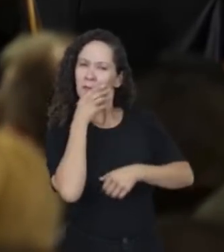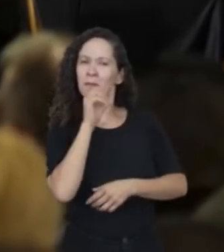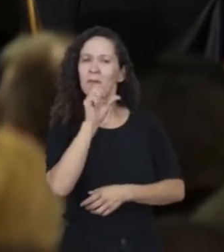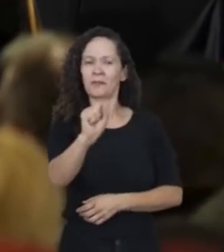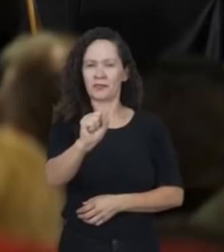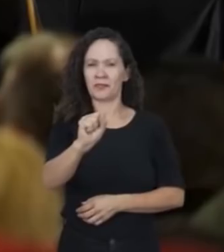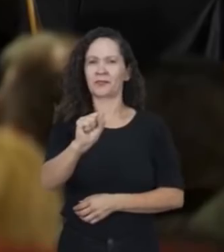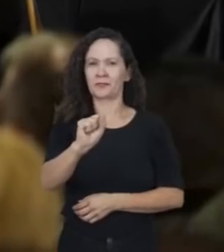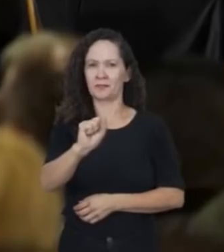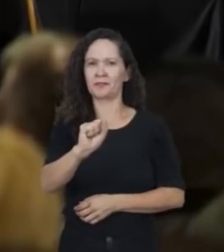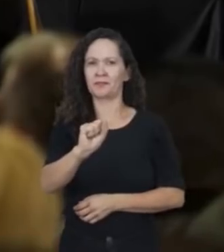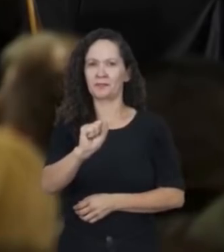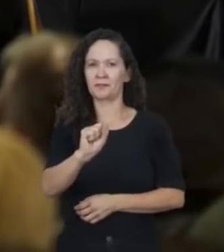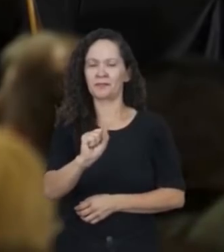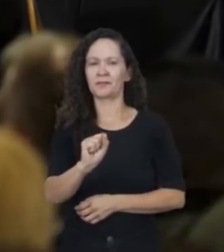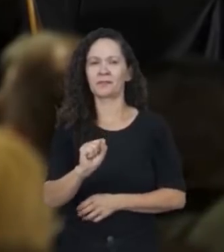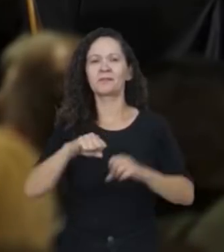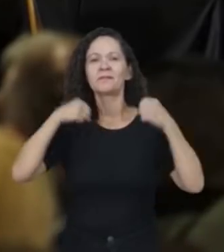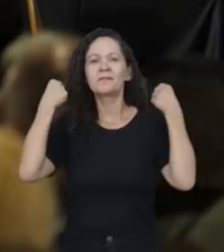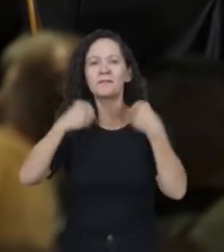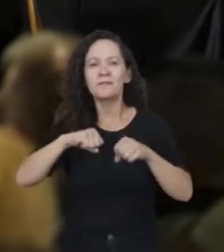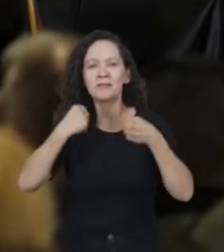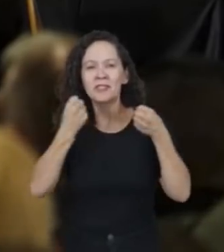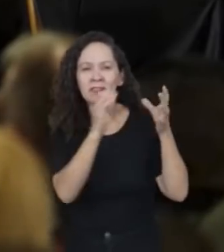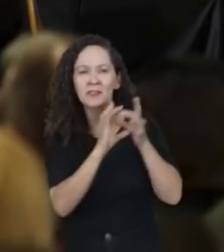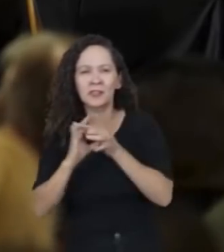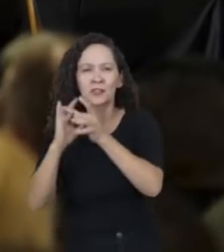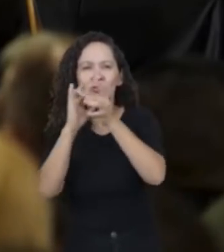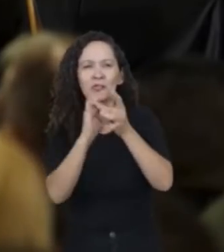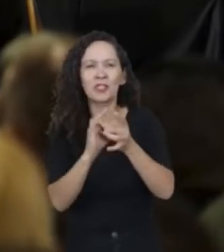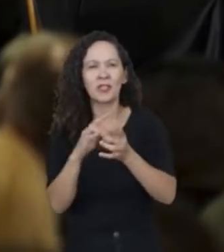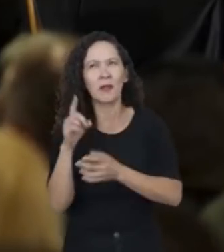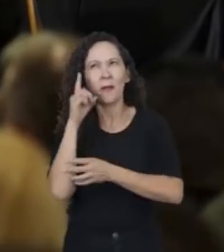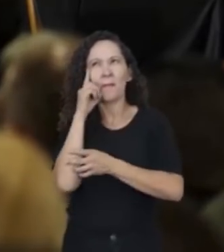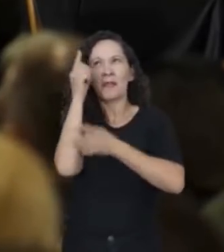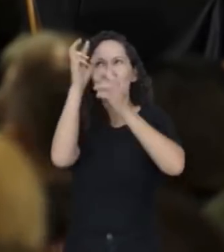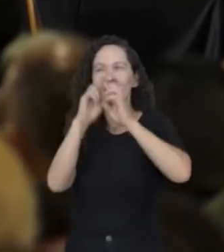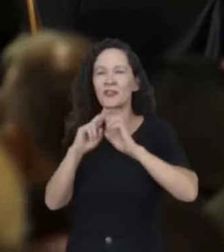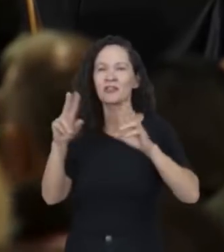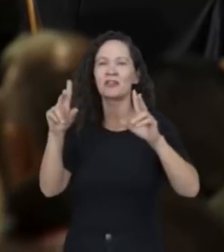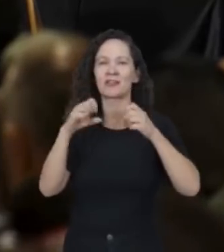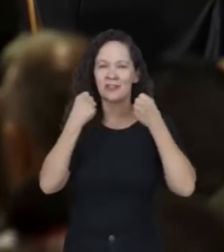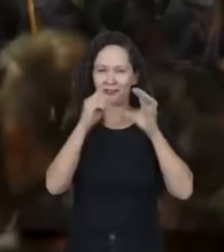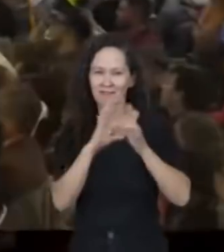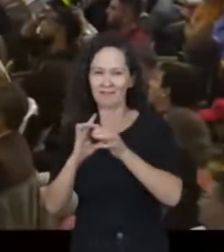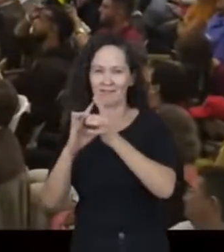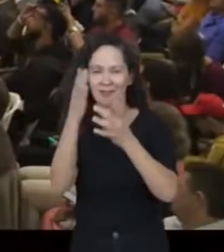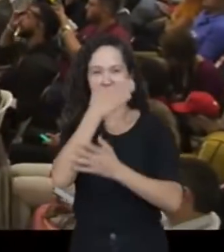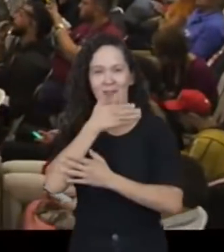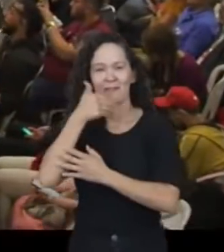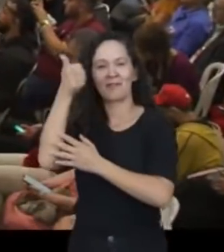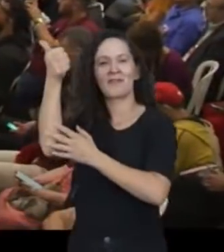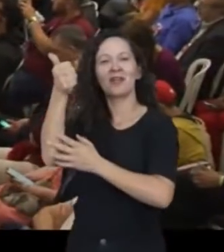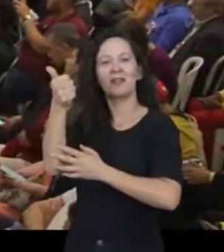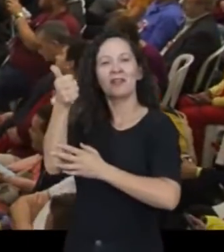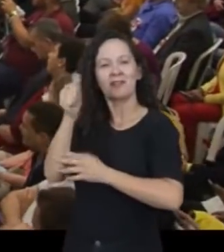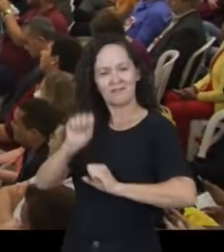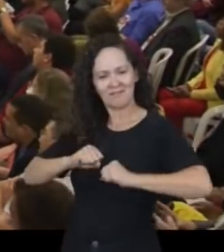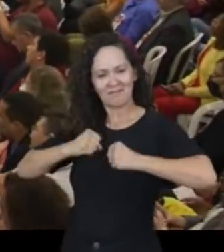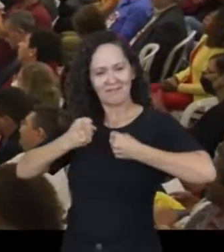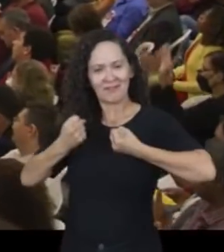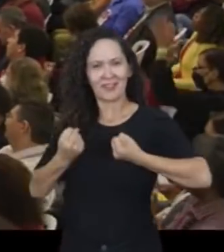é preciso unir os divergentes e para melhor enfrentar os atacou